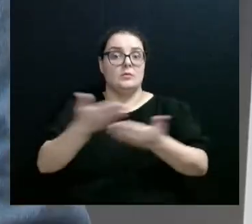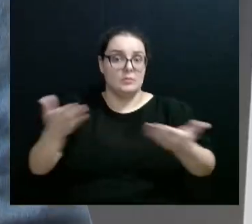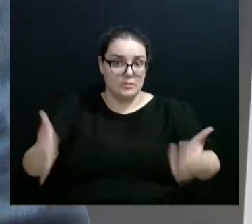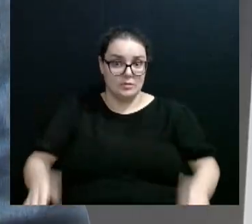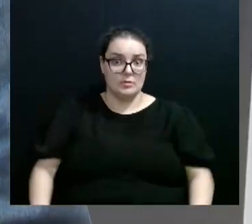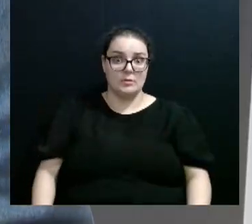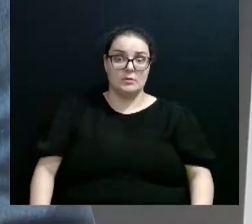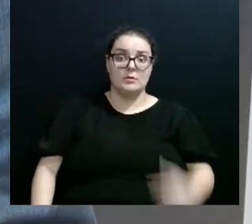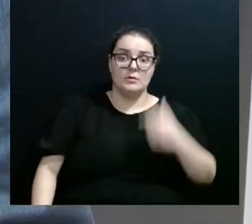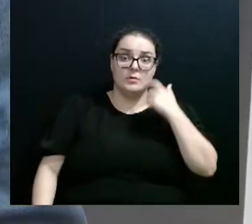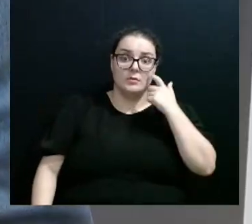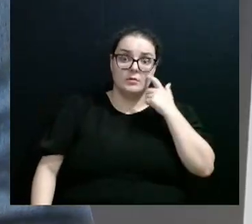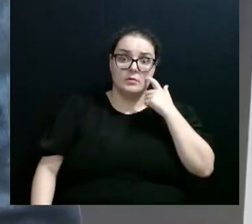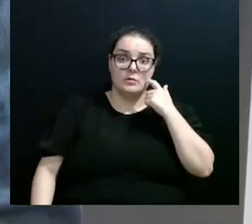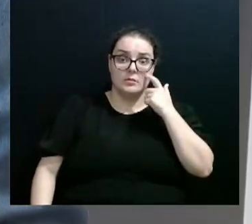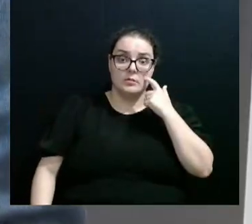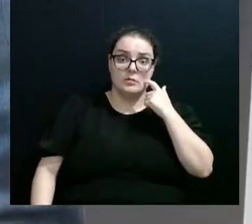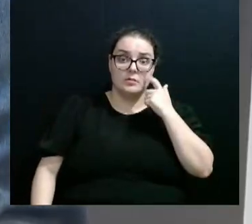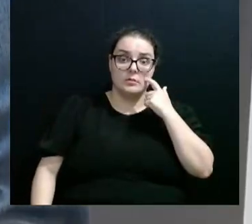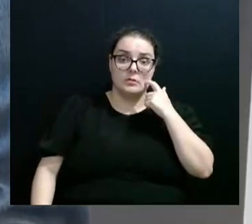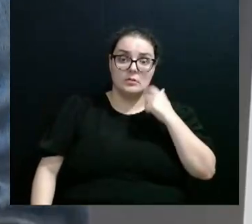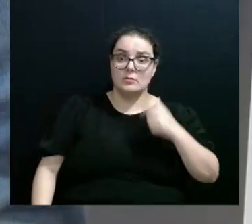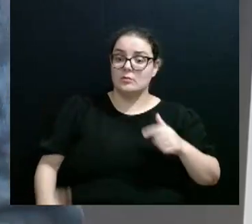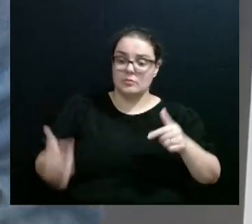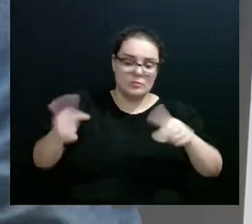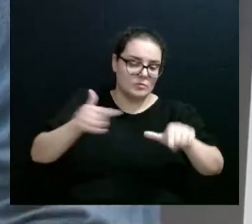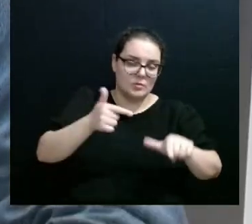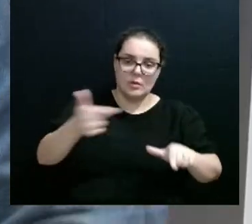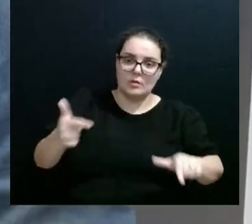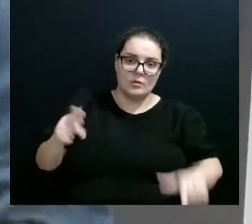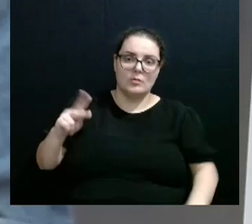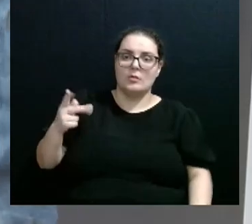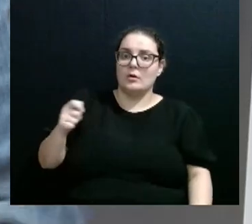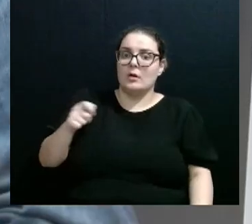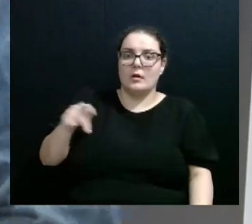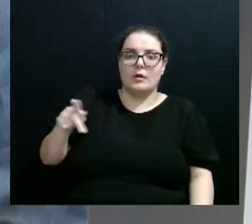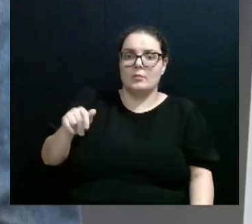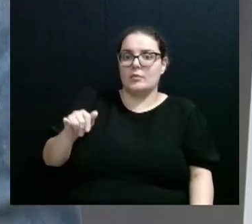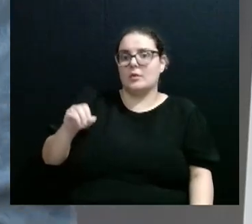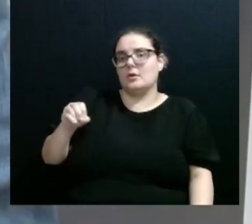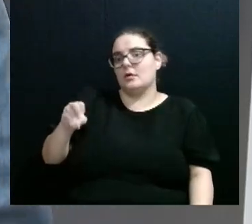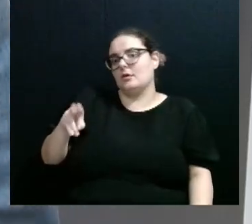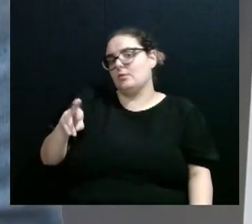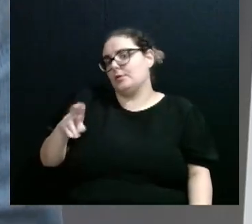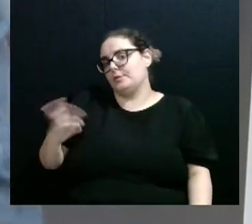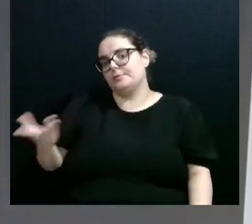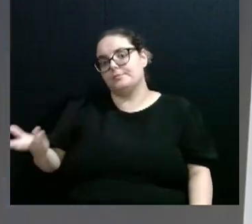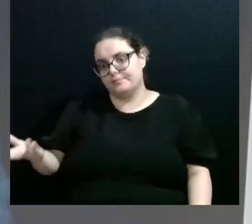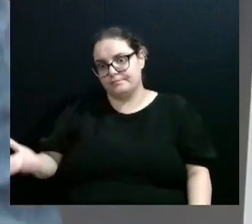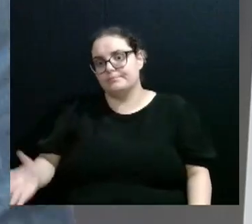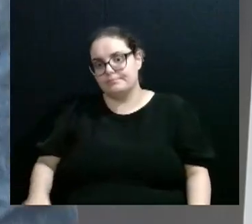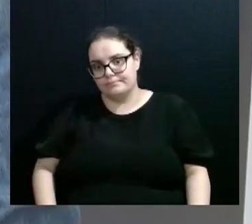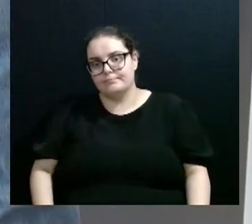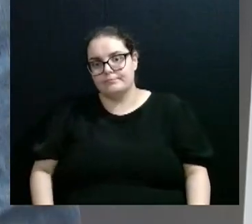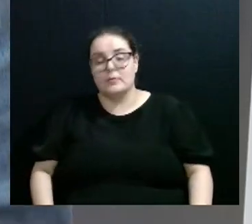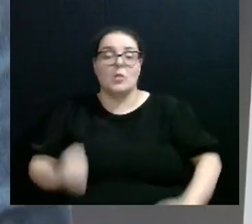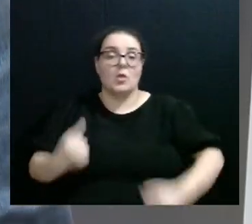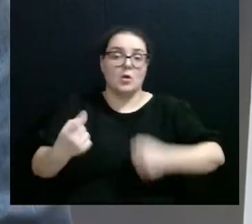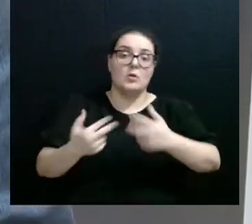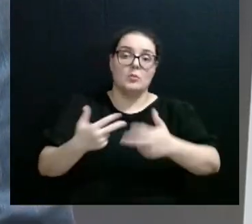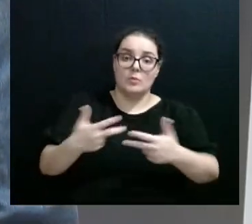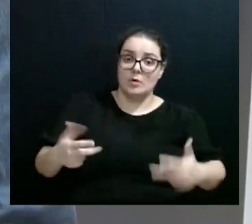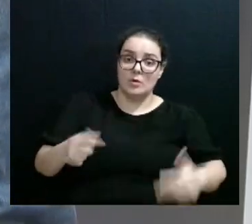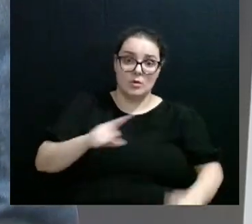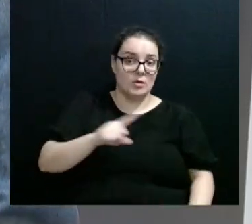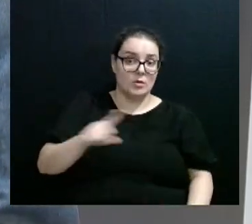não têm onde fazer o happy hour. Não vão ter onde fazer nada, entendeu? Então, eu tenho algumas coisas que a gente não está falando aqui, que